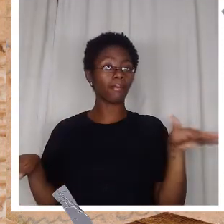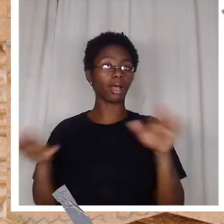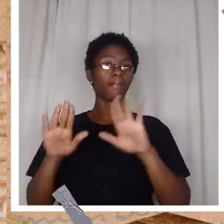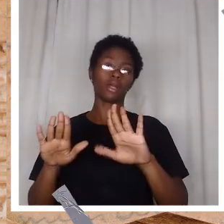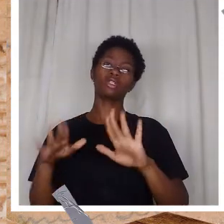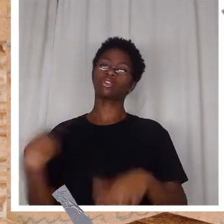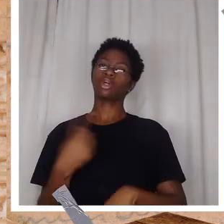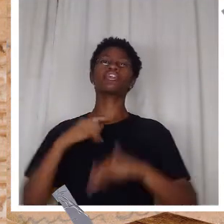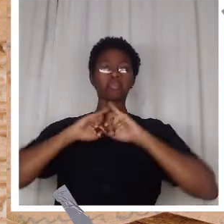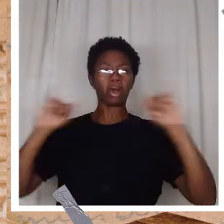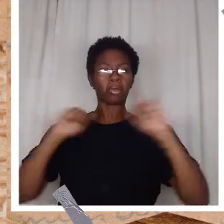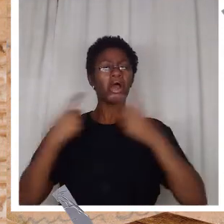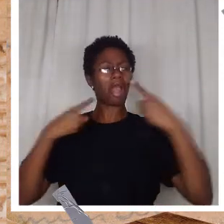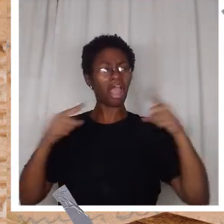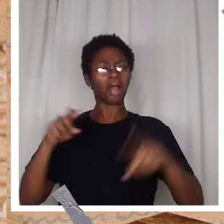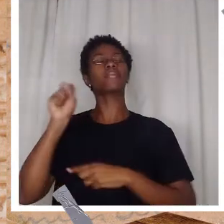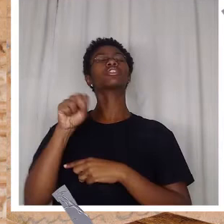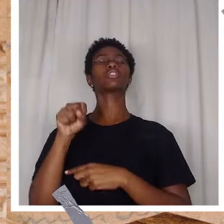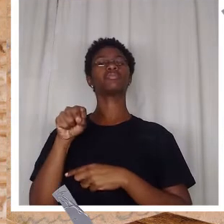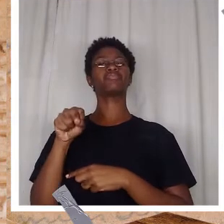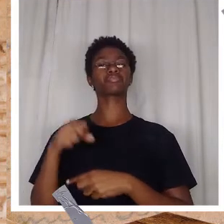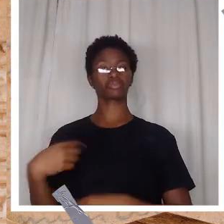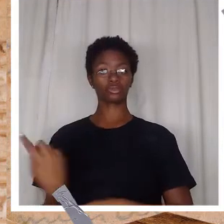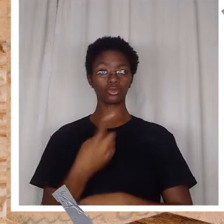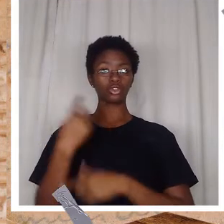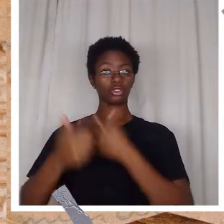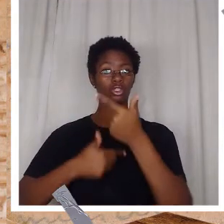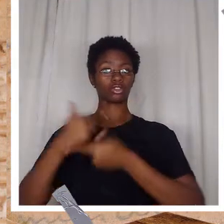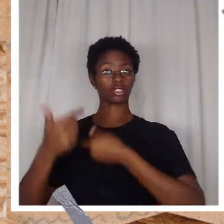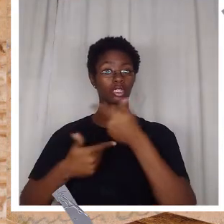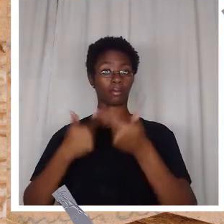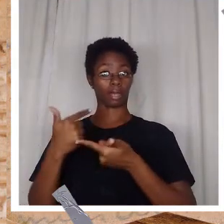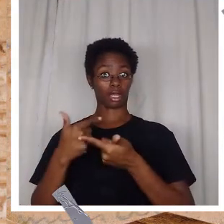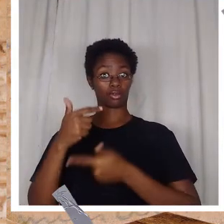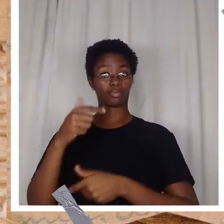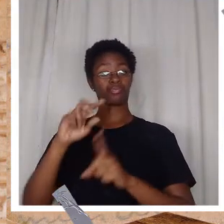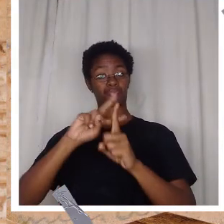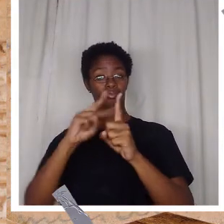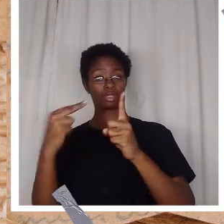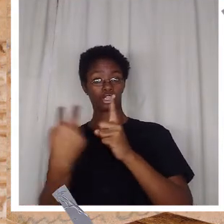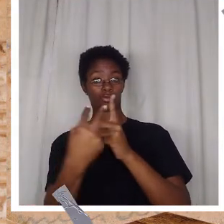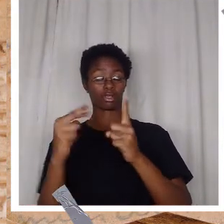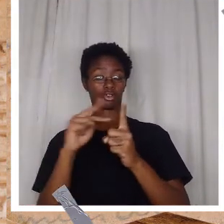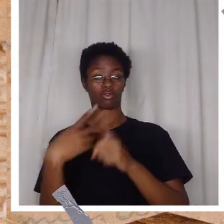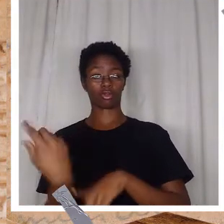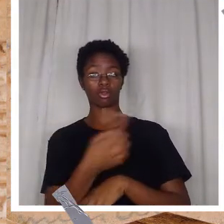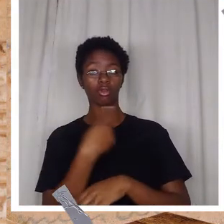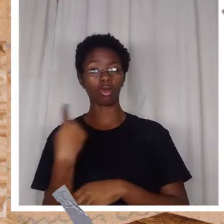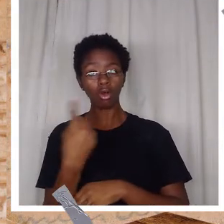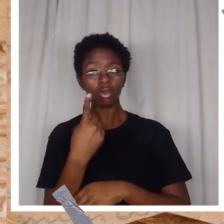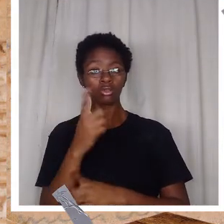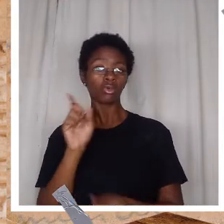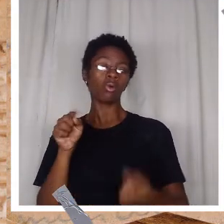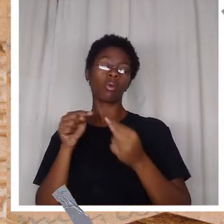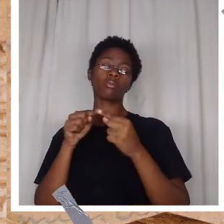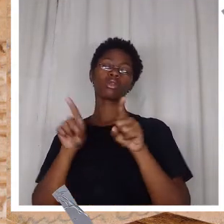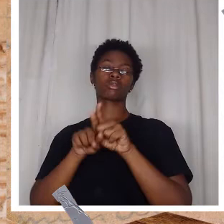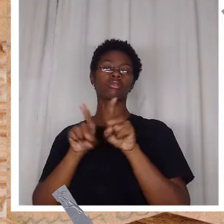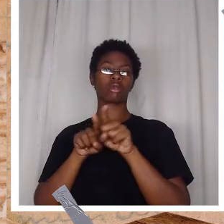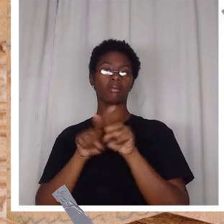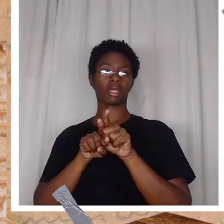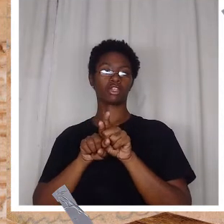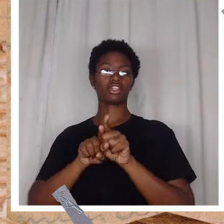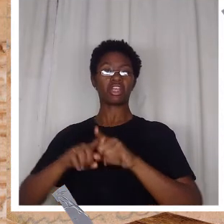falar. E o nosso trabalho, a nossa perspectiva, a nossa realização passa um pouco por aí, sim, de